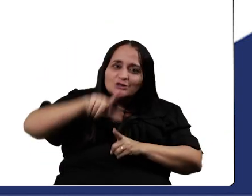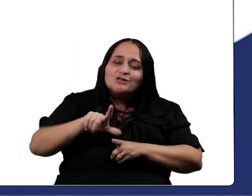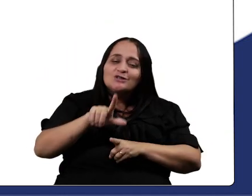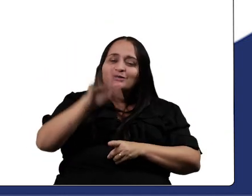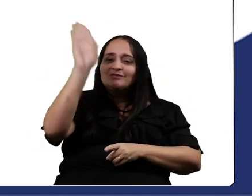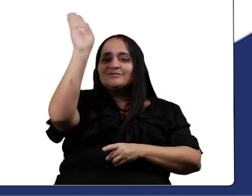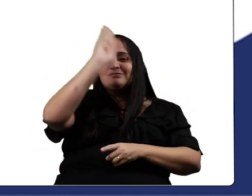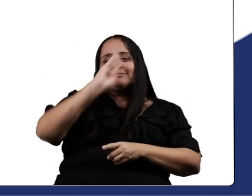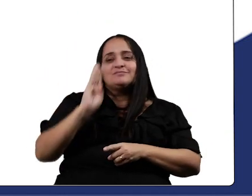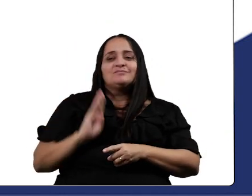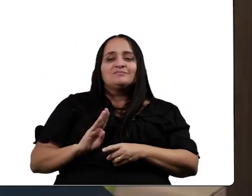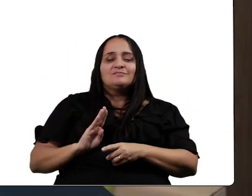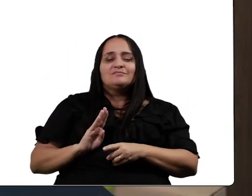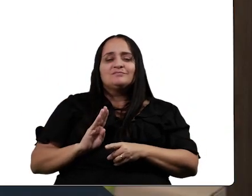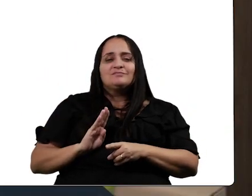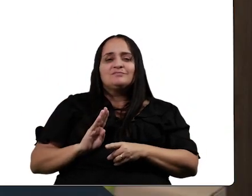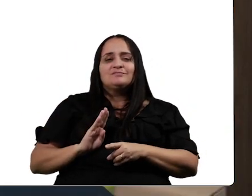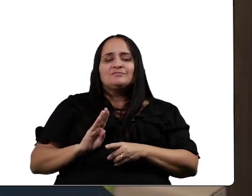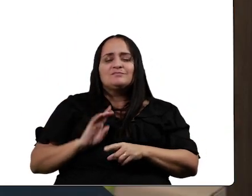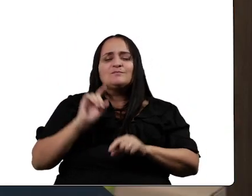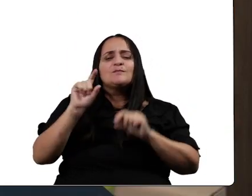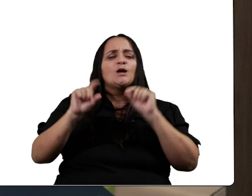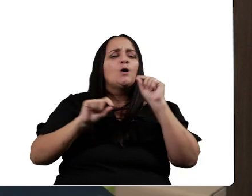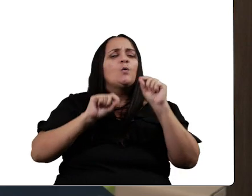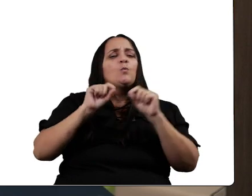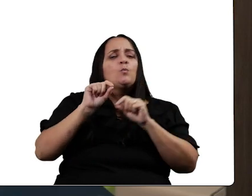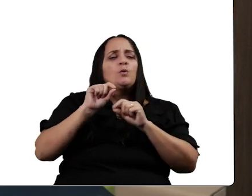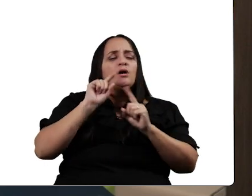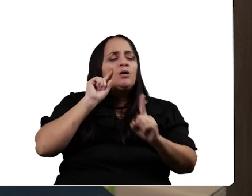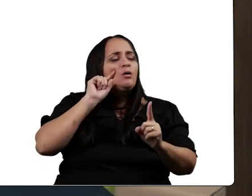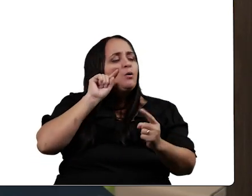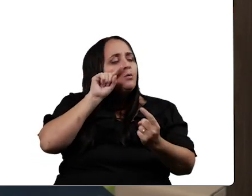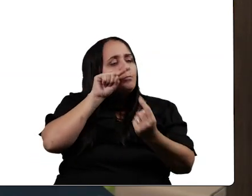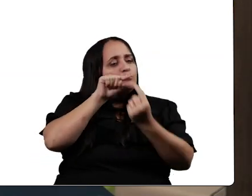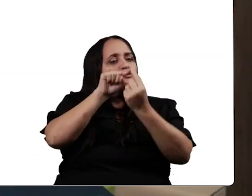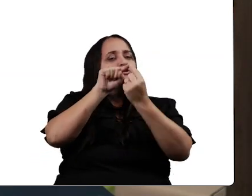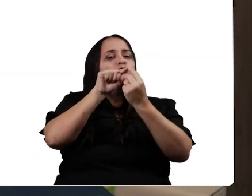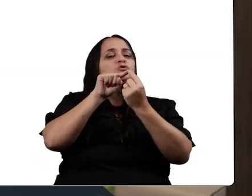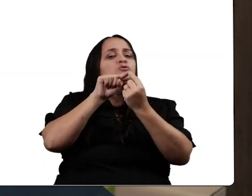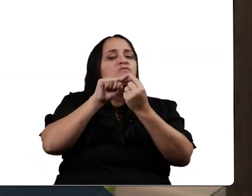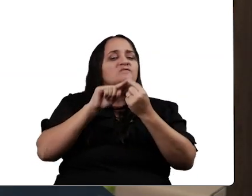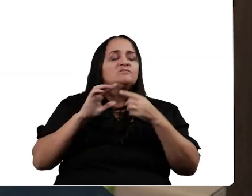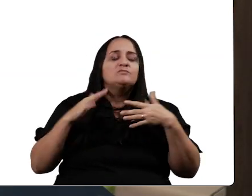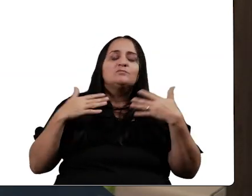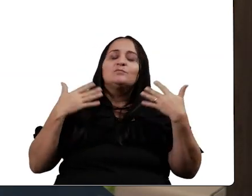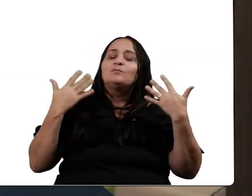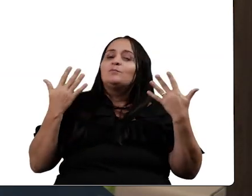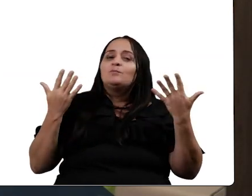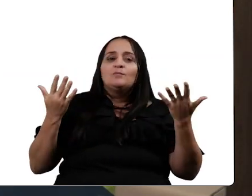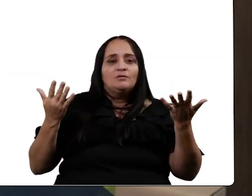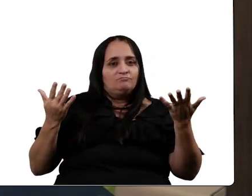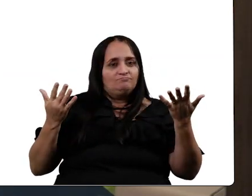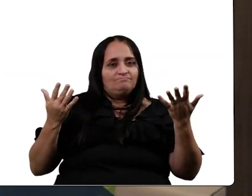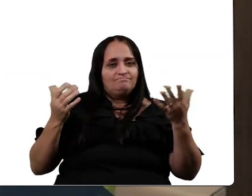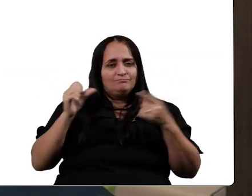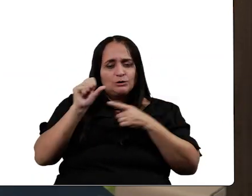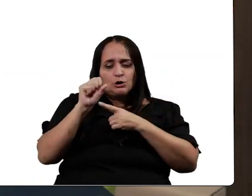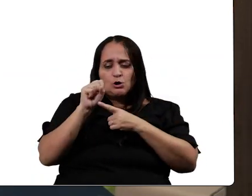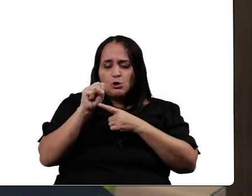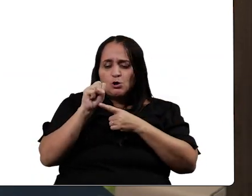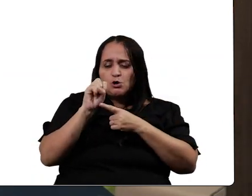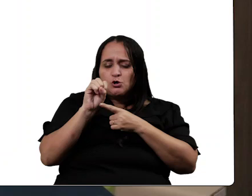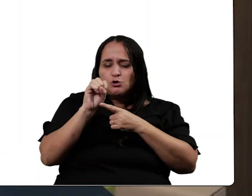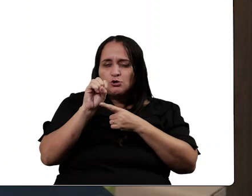a finalidade de. O que é finalidade? Ele quer saber qual é o objetivo do slogan. Sabe o que é slogan,